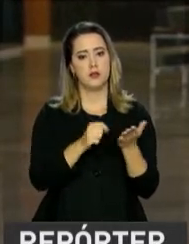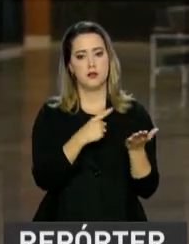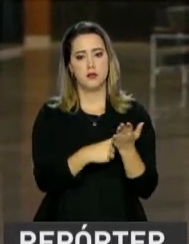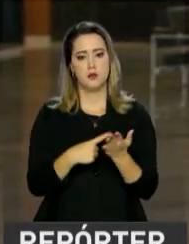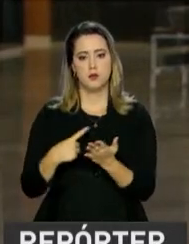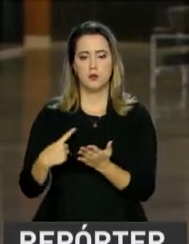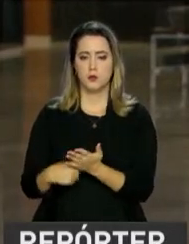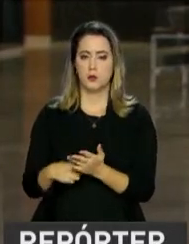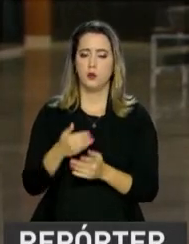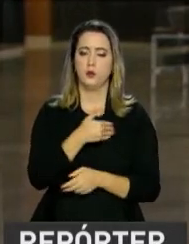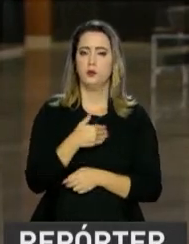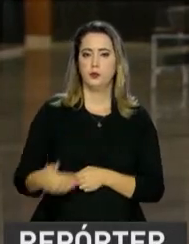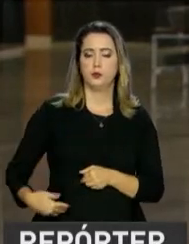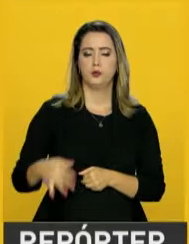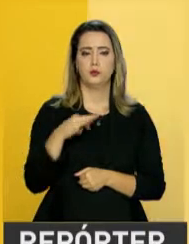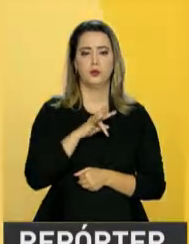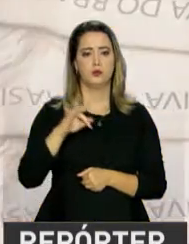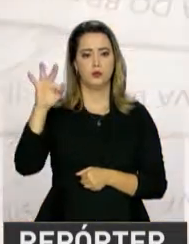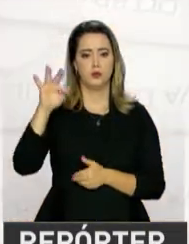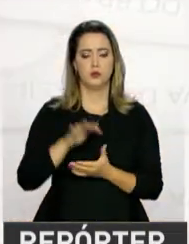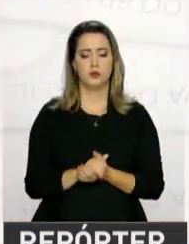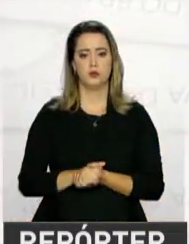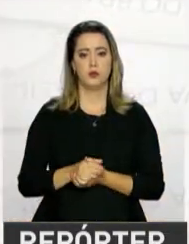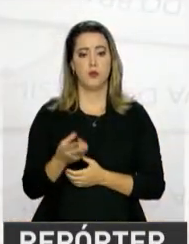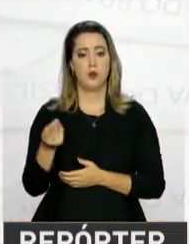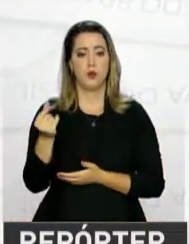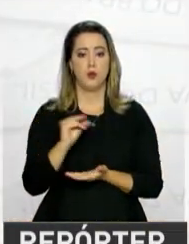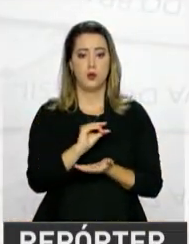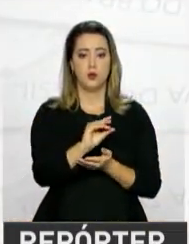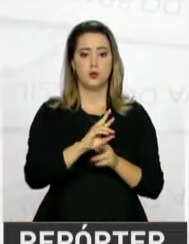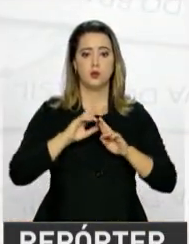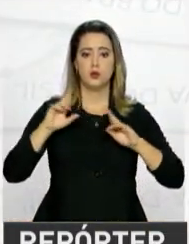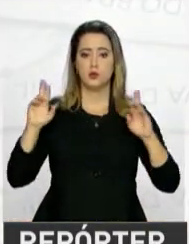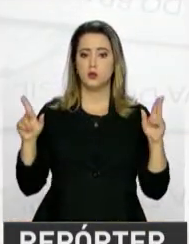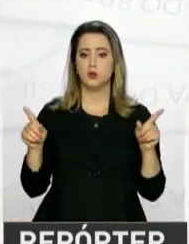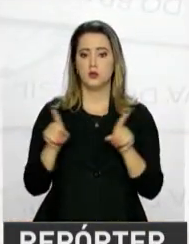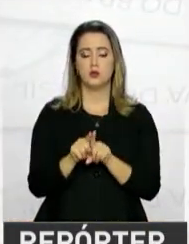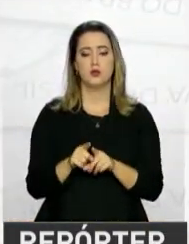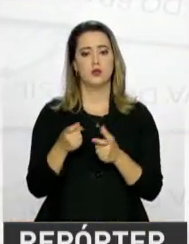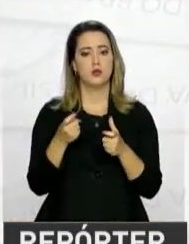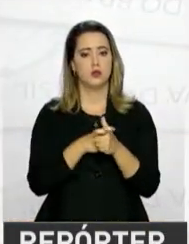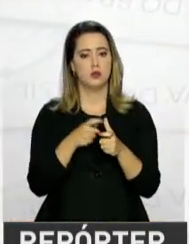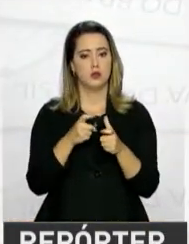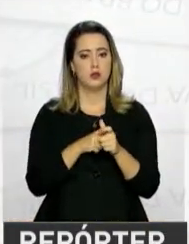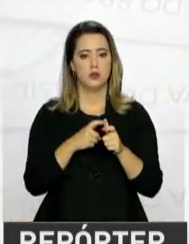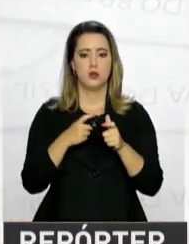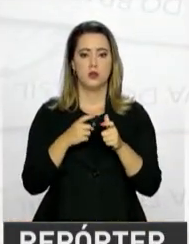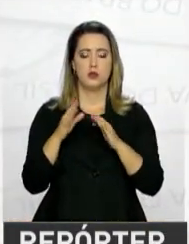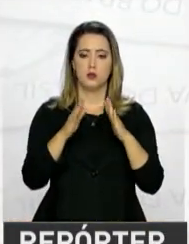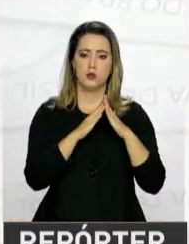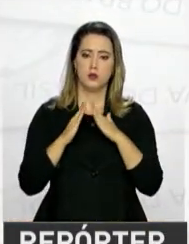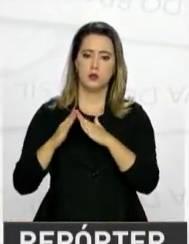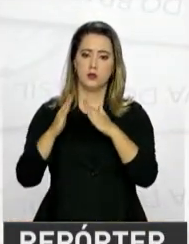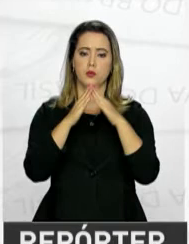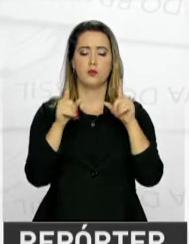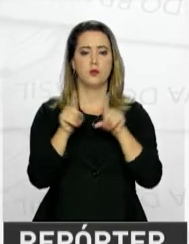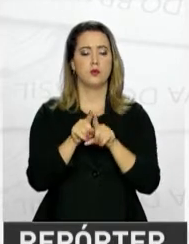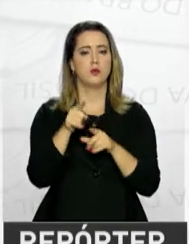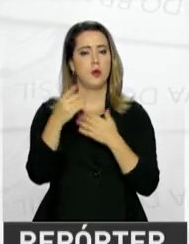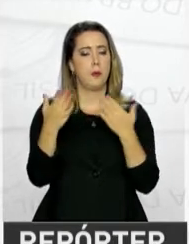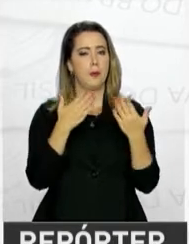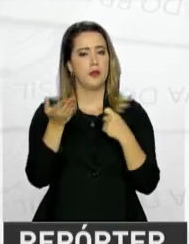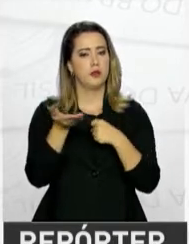com o governo federal os recursos vão variar a partir do déficit habitacional do município